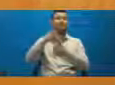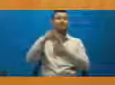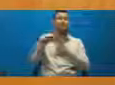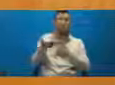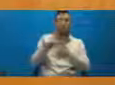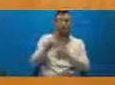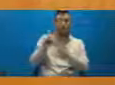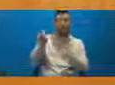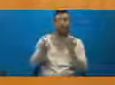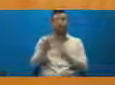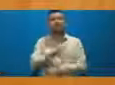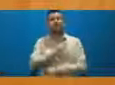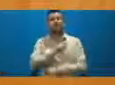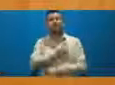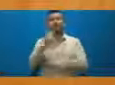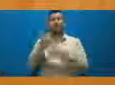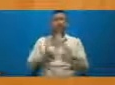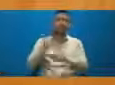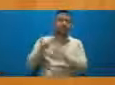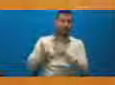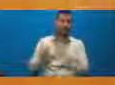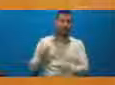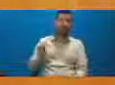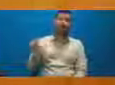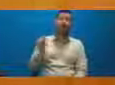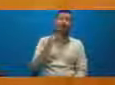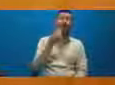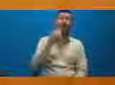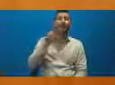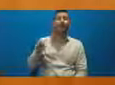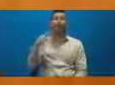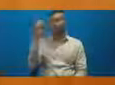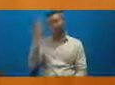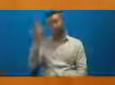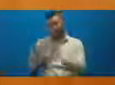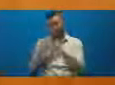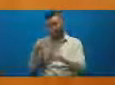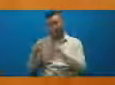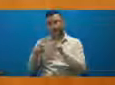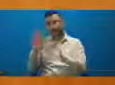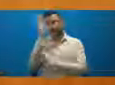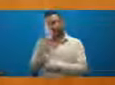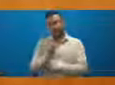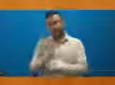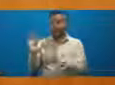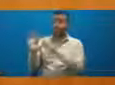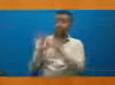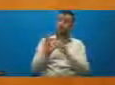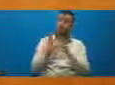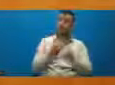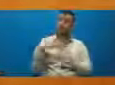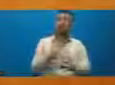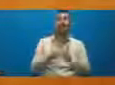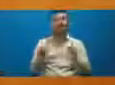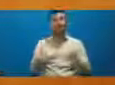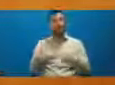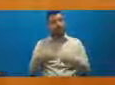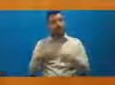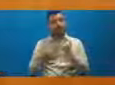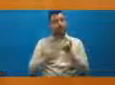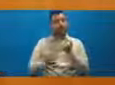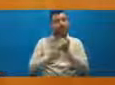que apenas vivem do trabalho desses milhões de brasileiros nesse e o nosso desafio é defender a